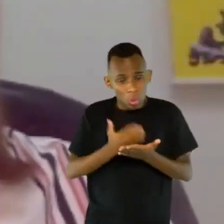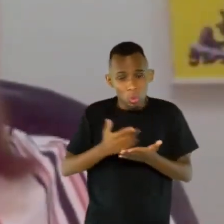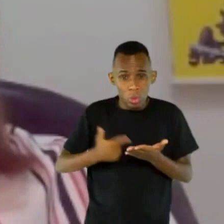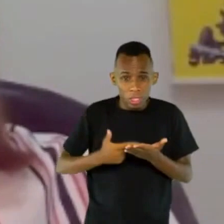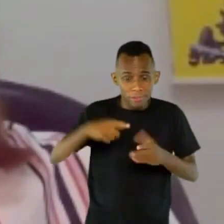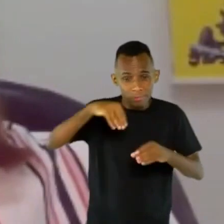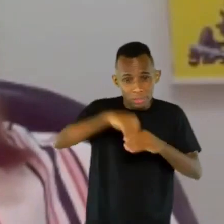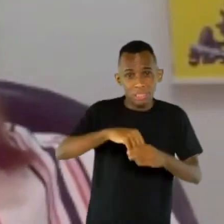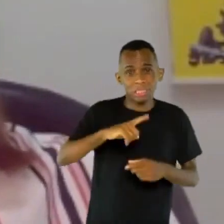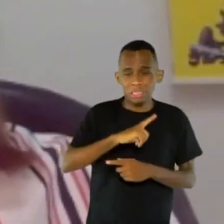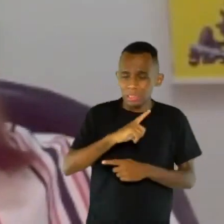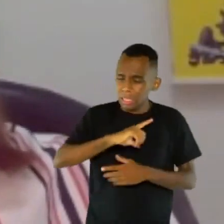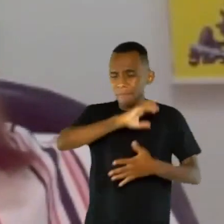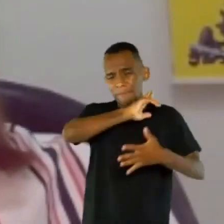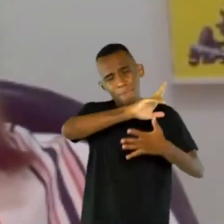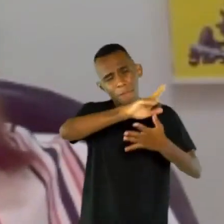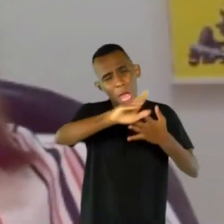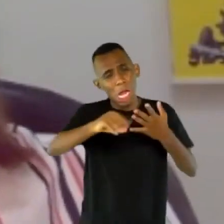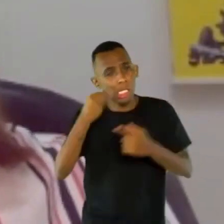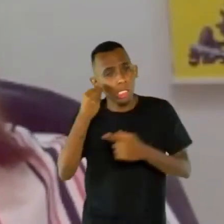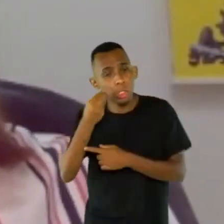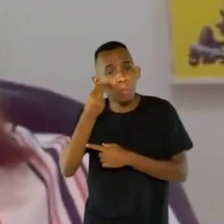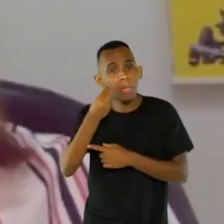eu tento